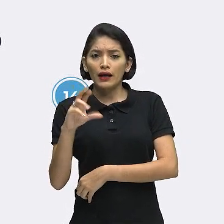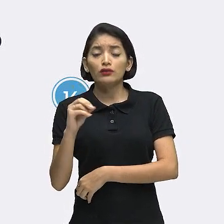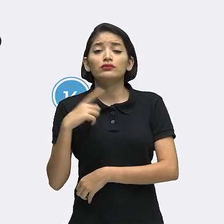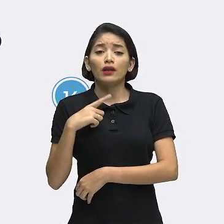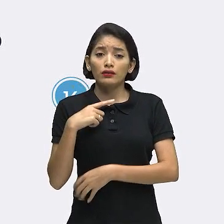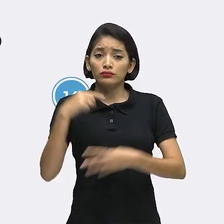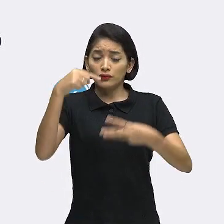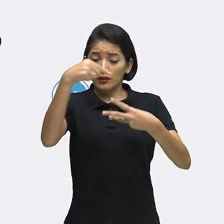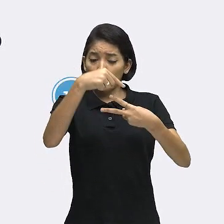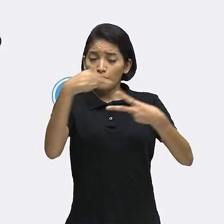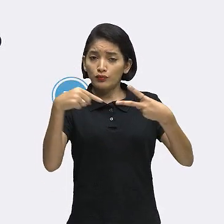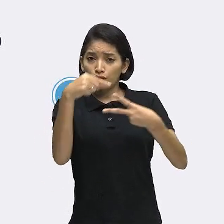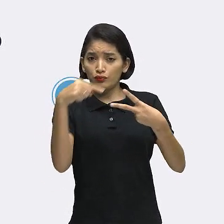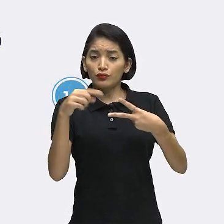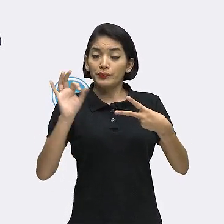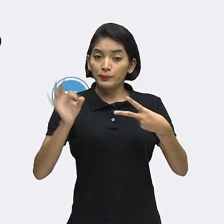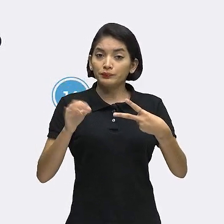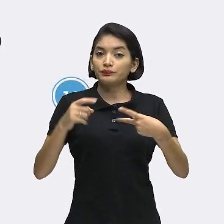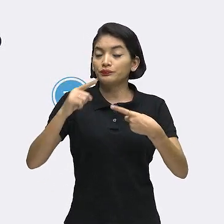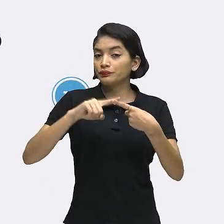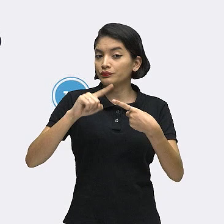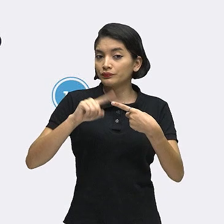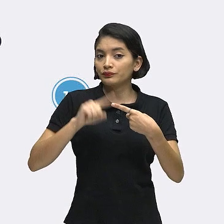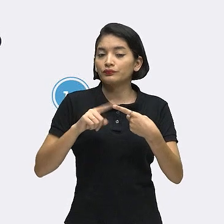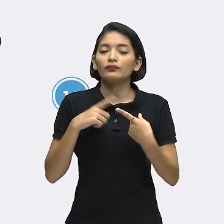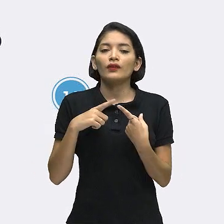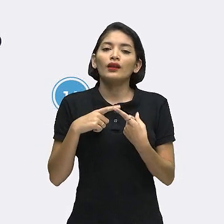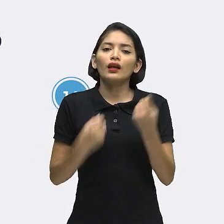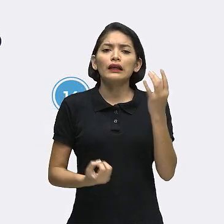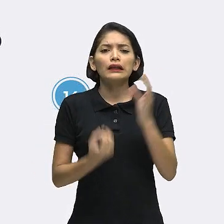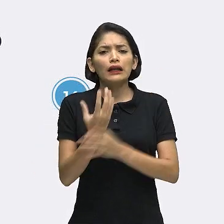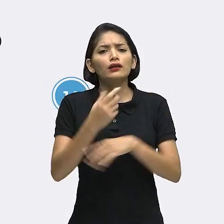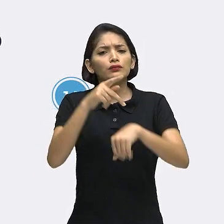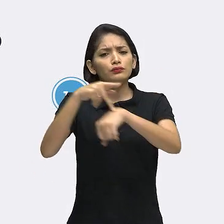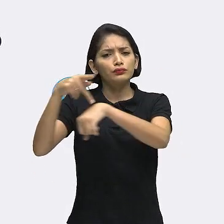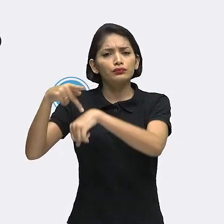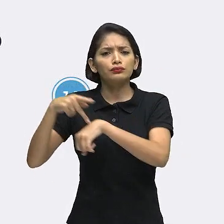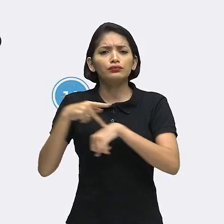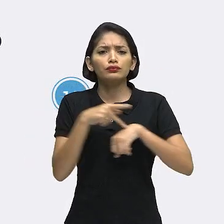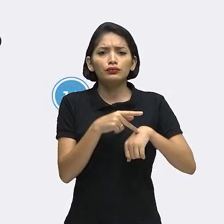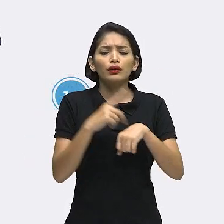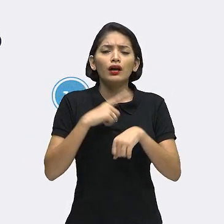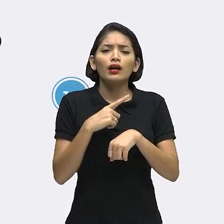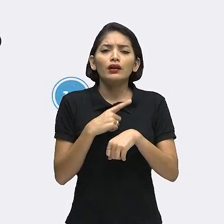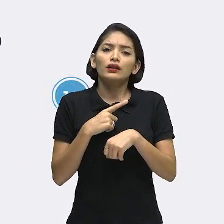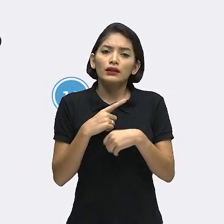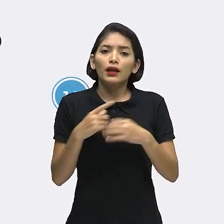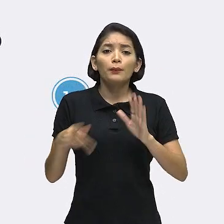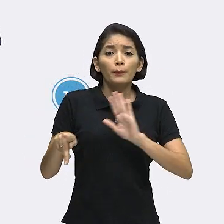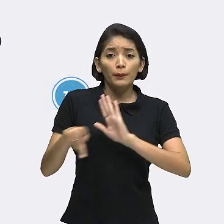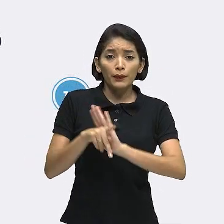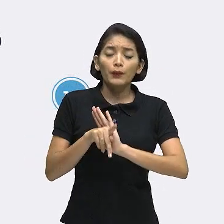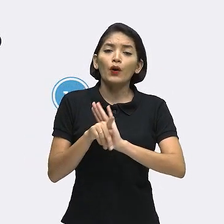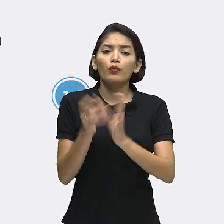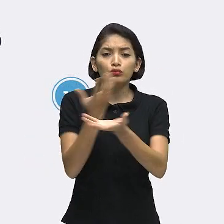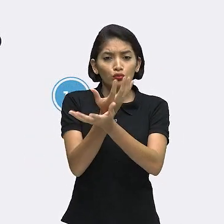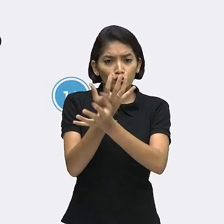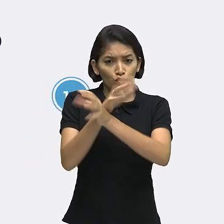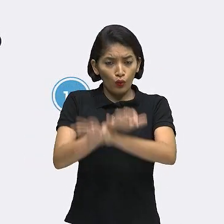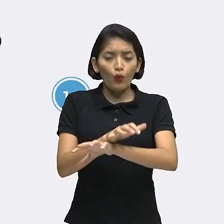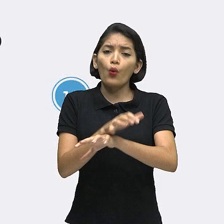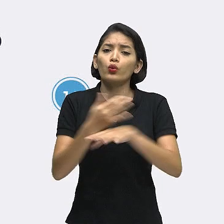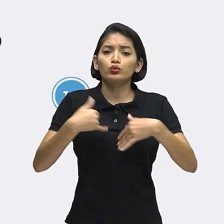duas afirmações. Primeira, tem origem nas rochas sedimentares que contêm sedimentos de ossos e de animais